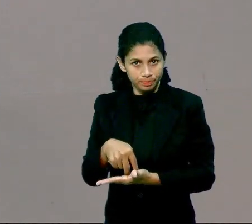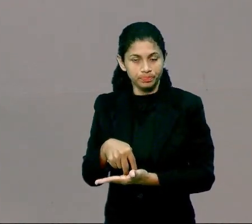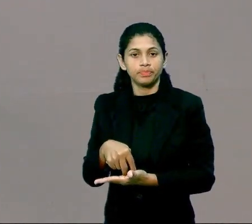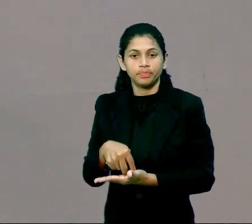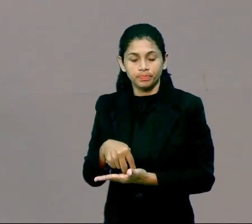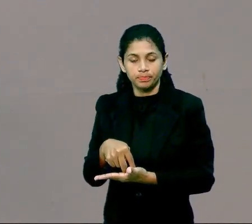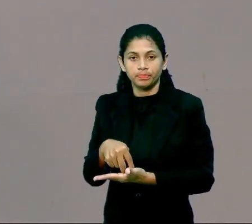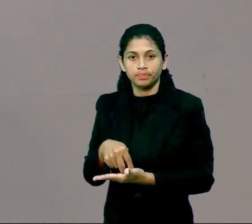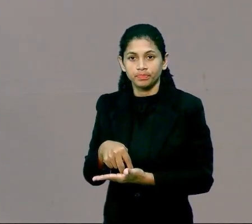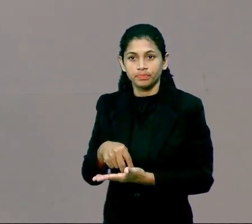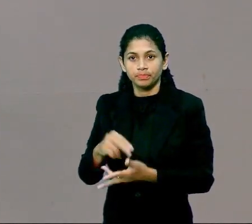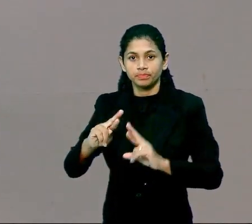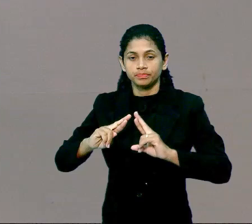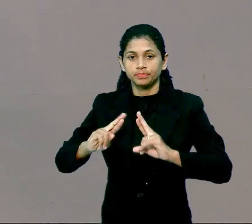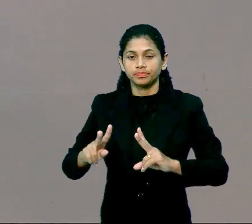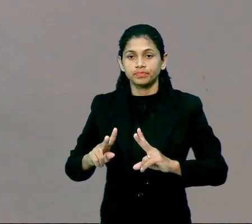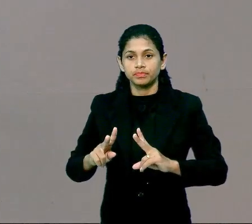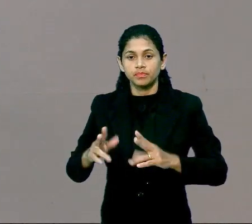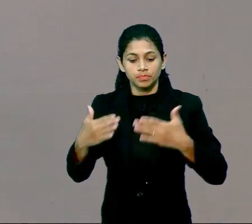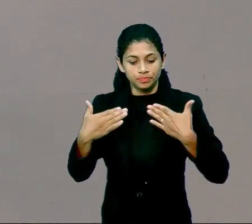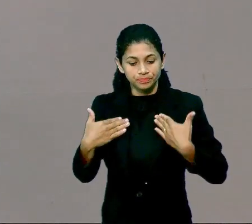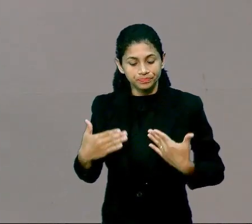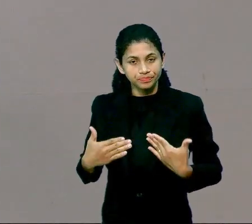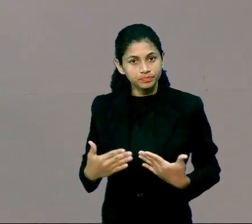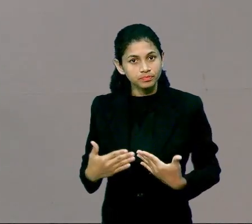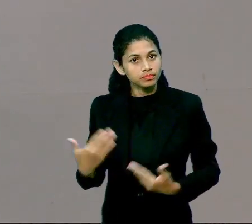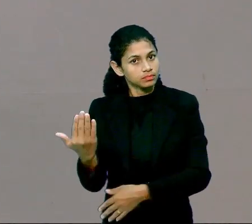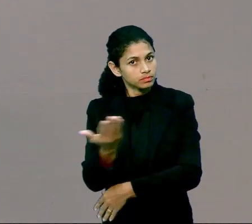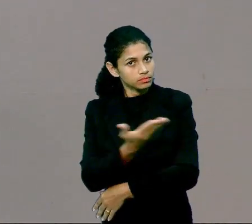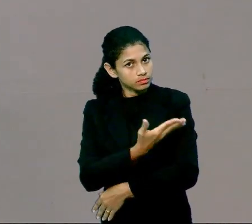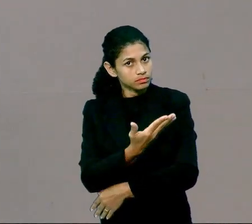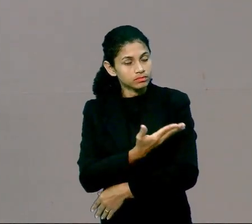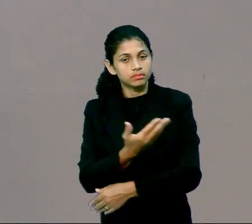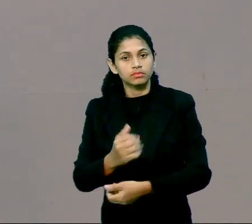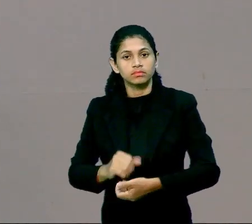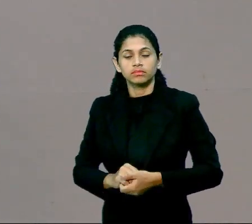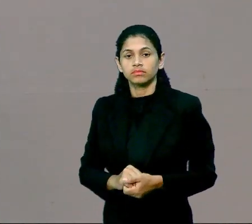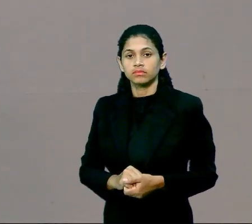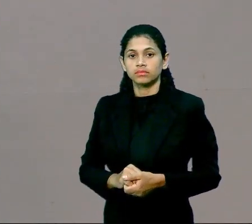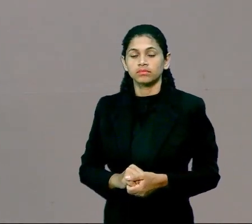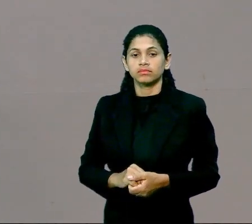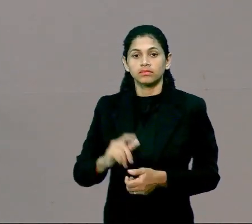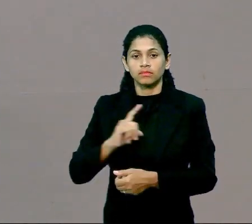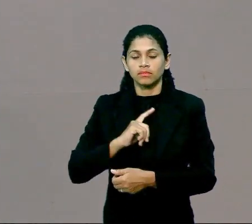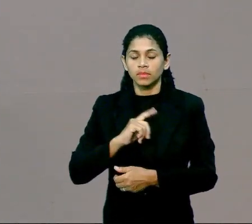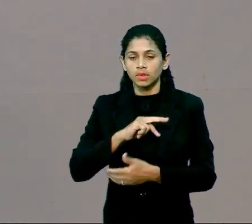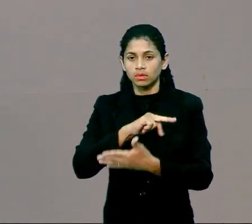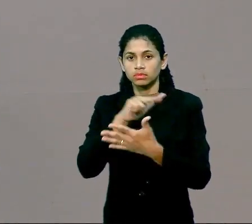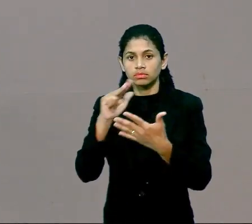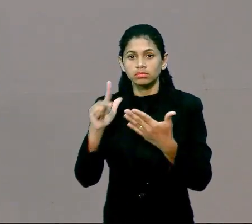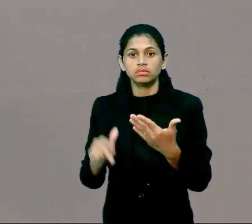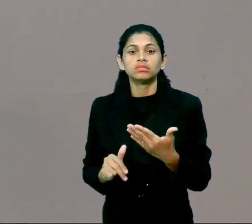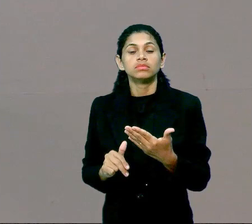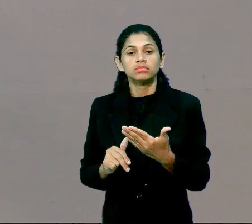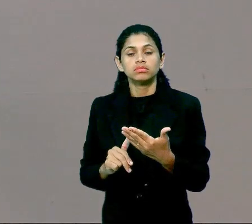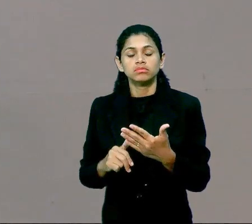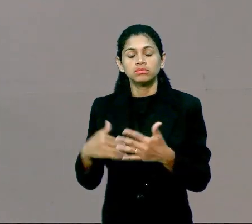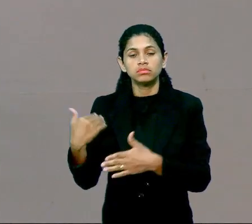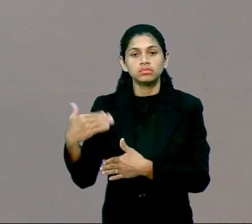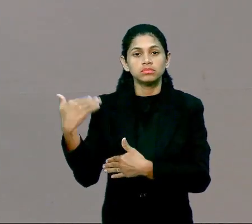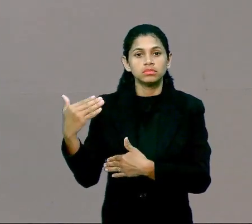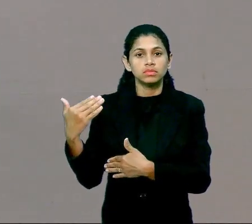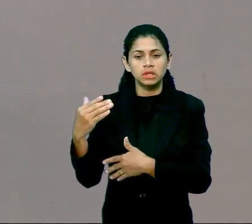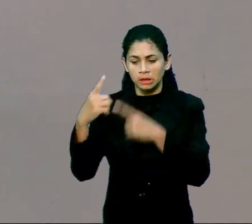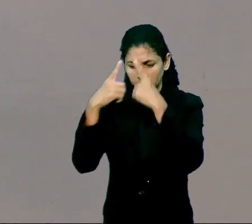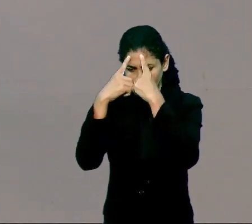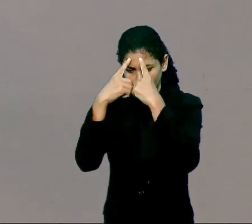do colega. Tem essa ajuda mútua, então tem todo um arcabouço que vai muito além de agressão,